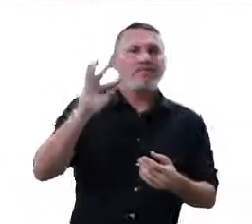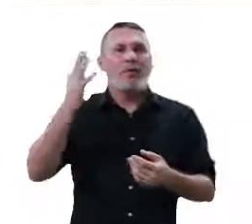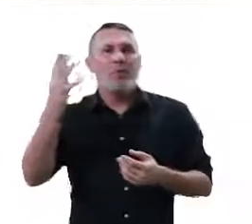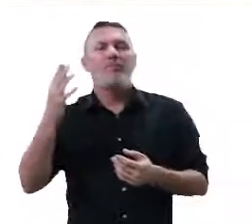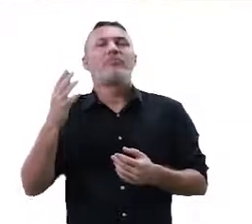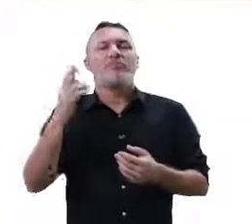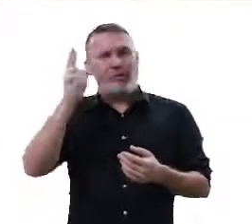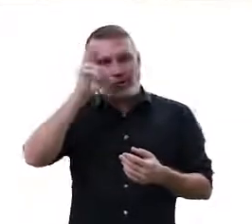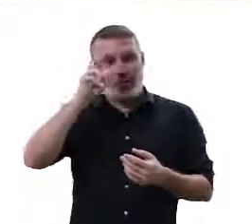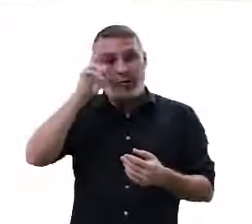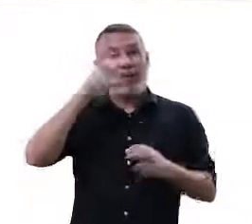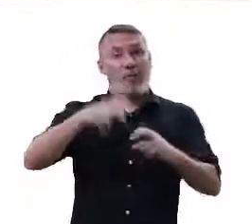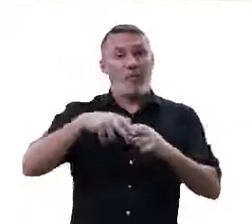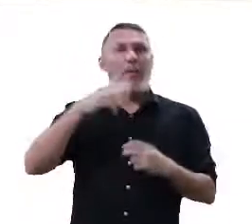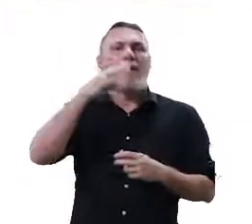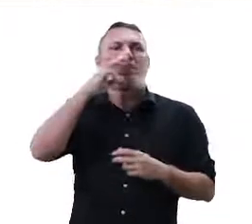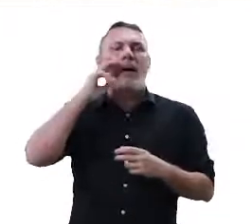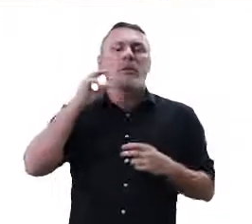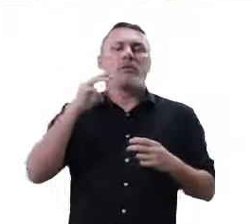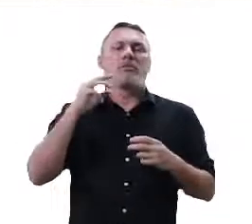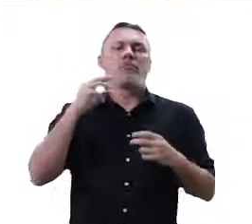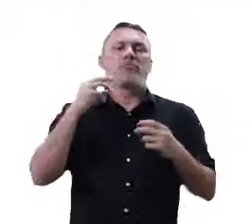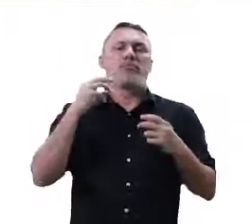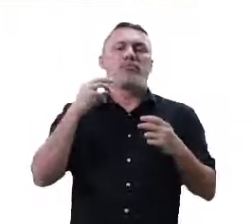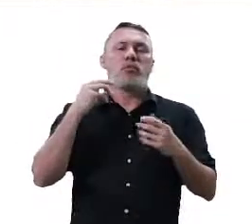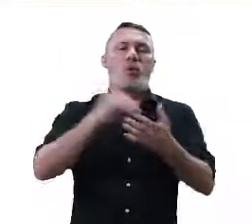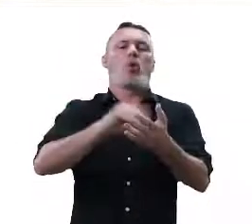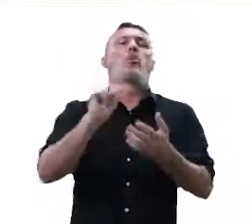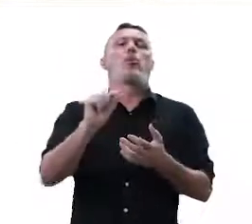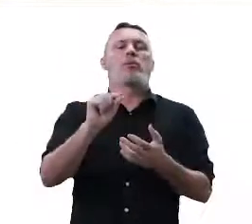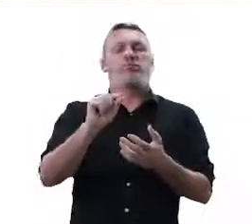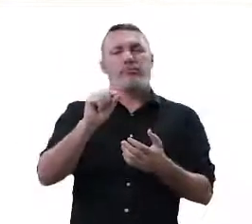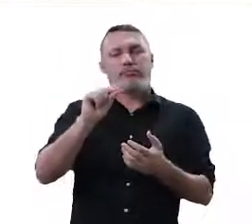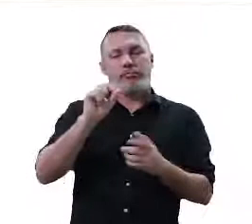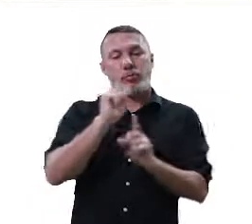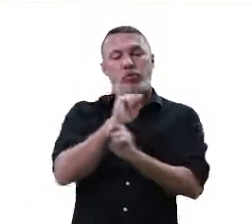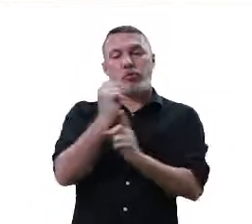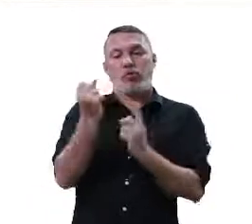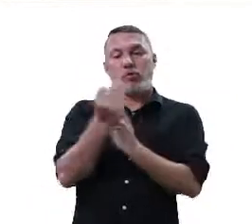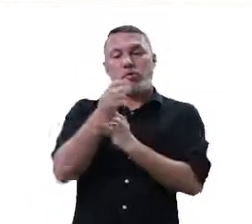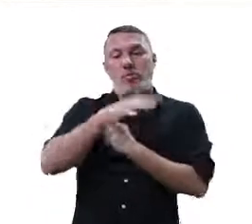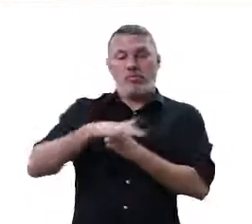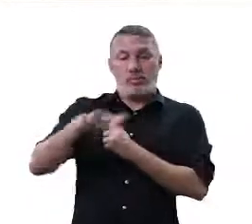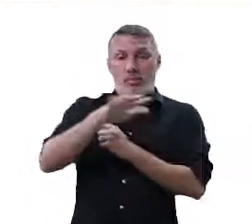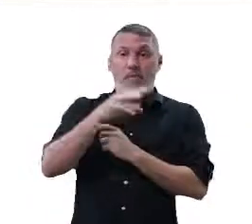essa é a ideia colocada pelo Marx para classificar o seu